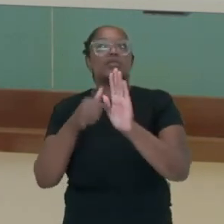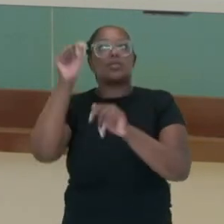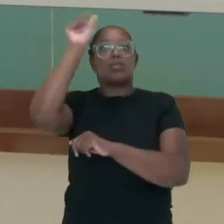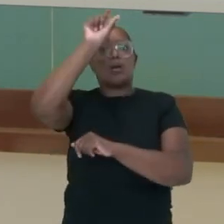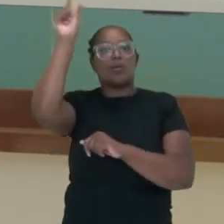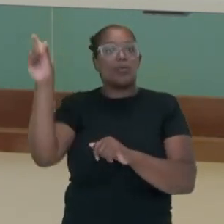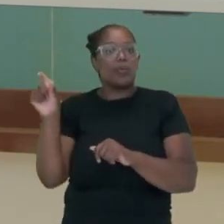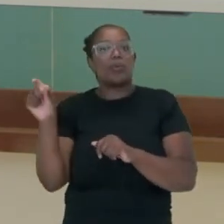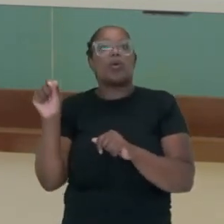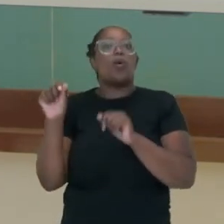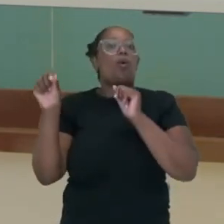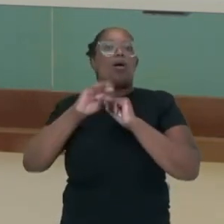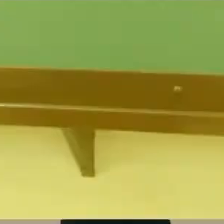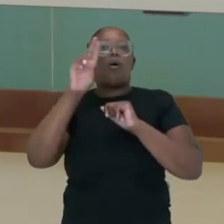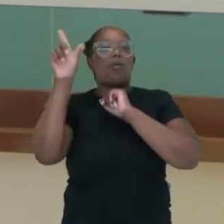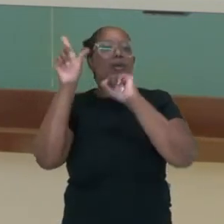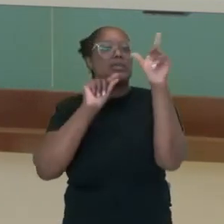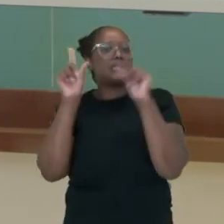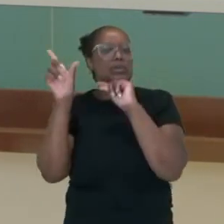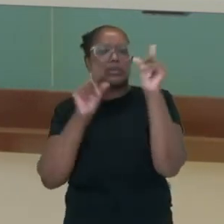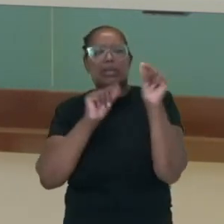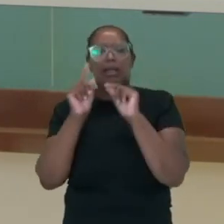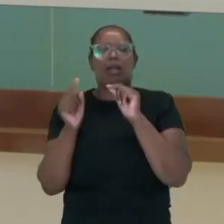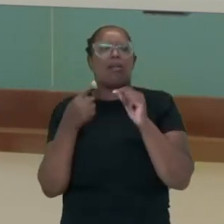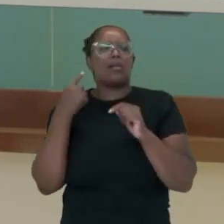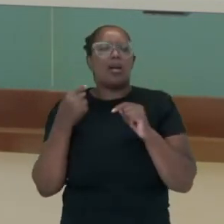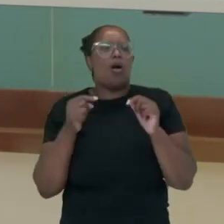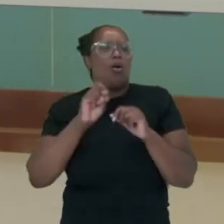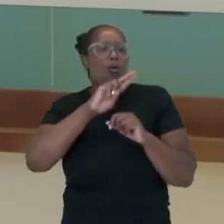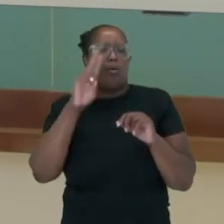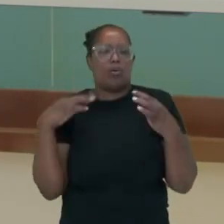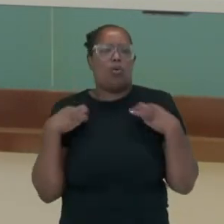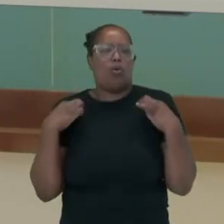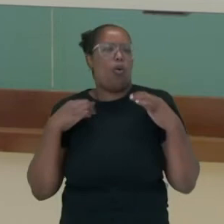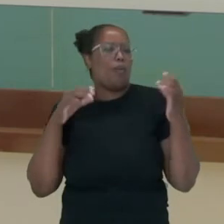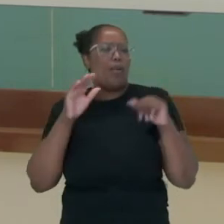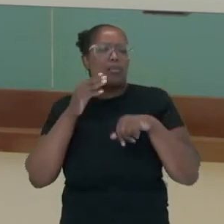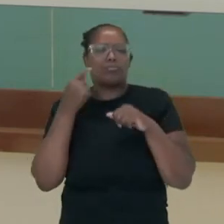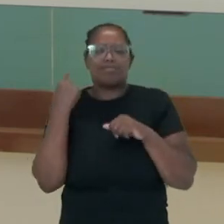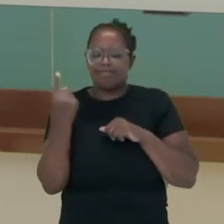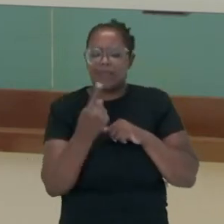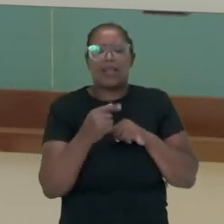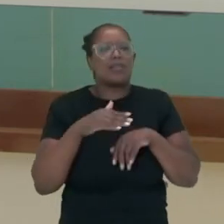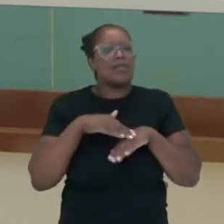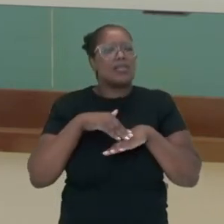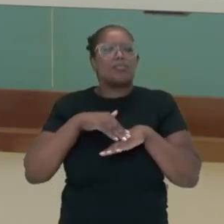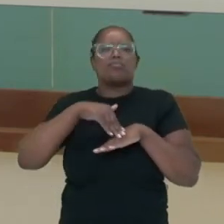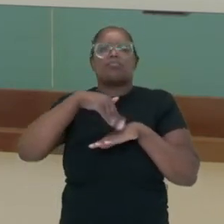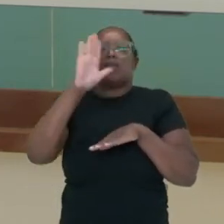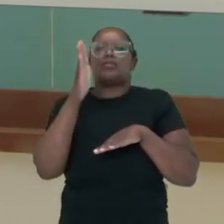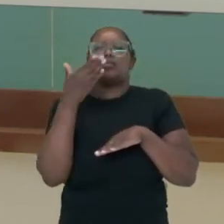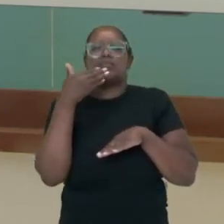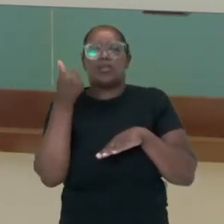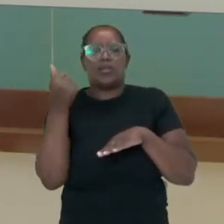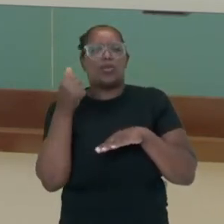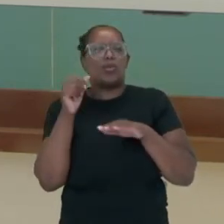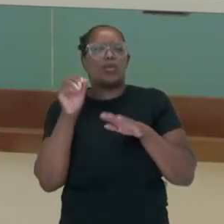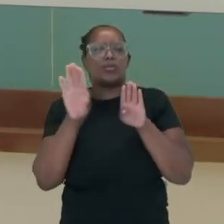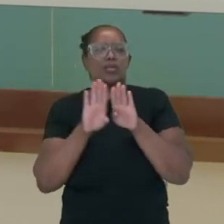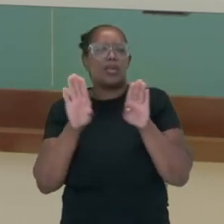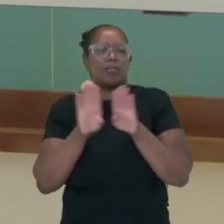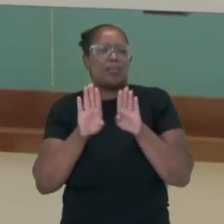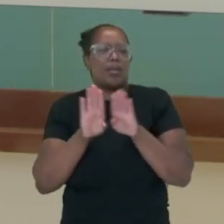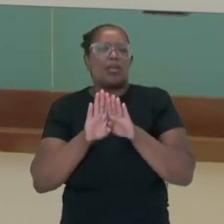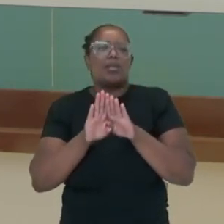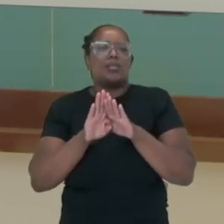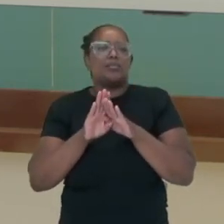alterações, adaptando maquinário, vestuário e até inserção de itens como, por exemplo, micro-ondas ou embalagens a